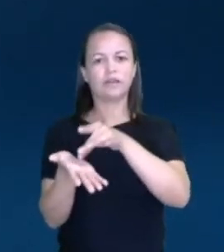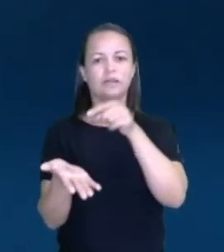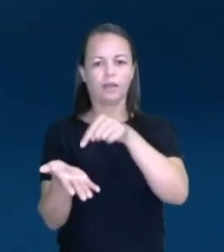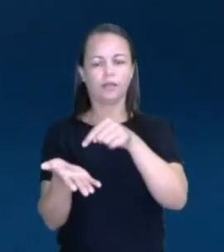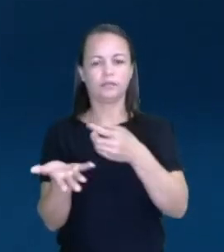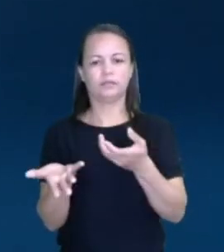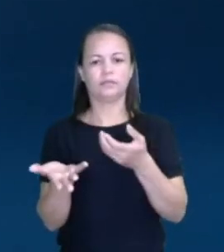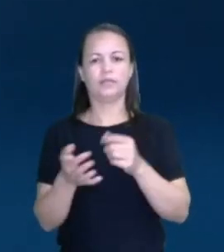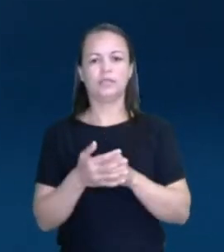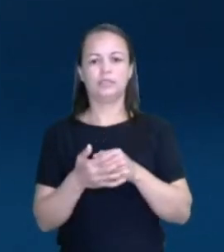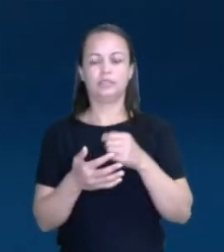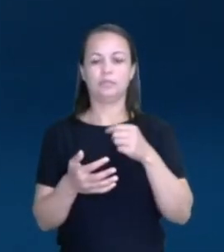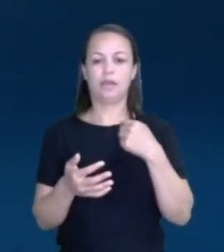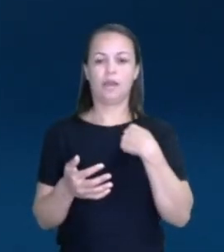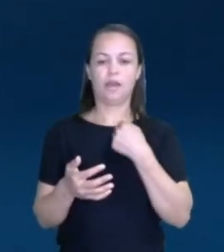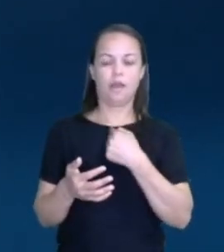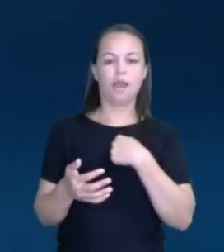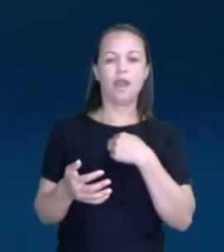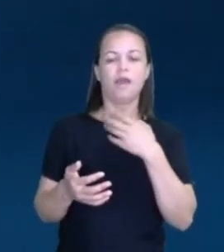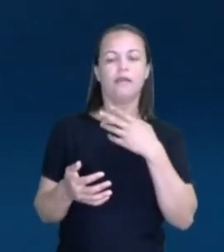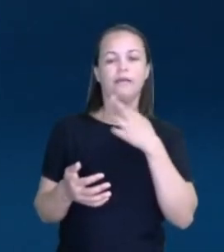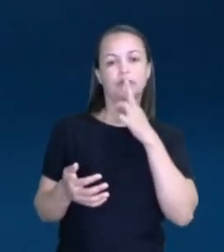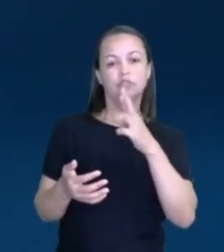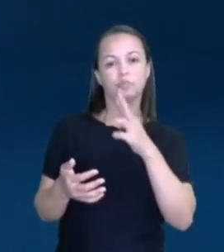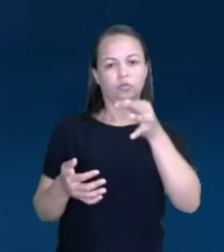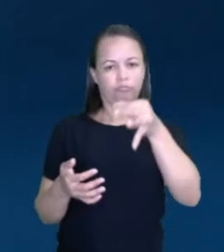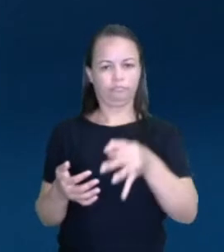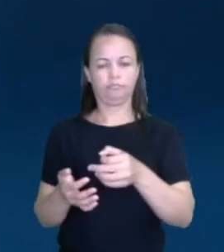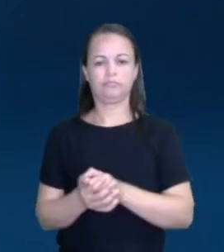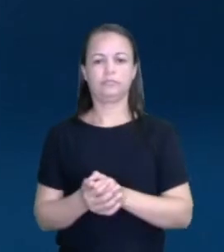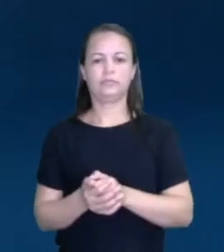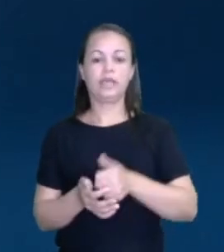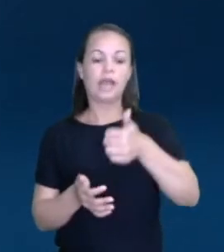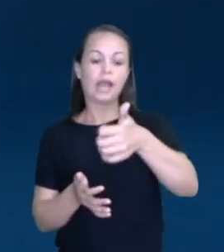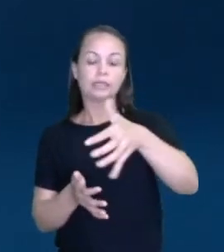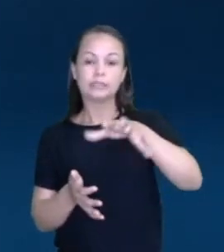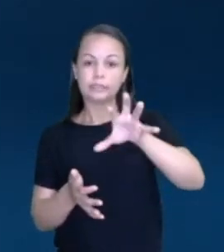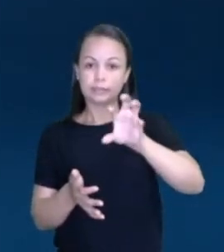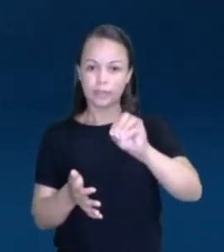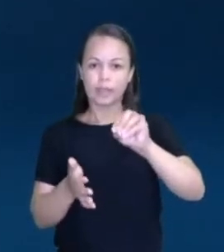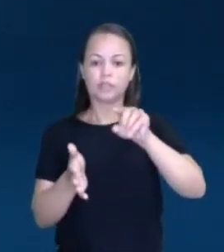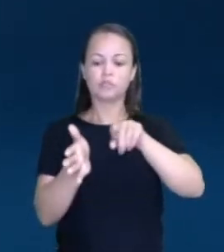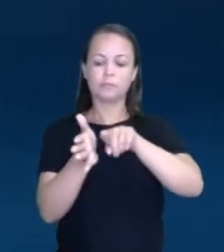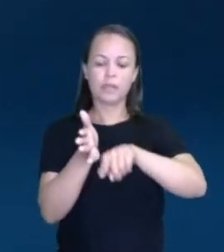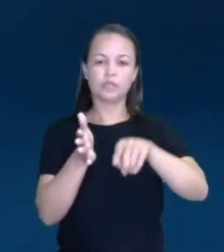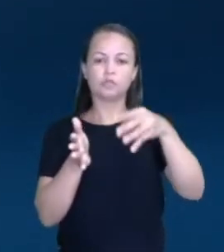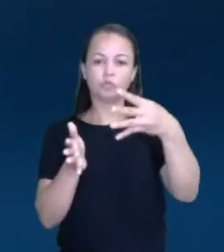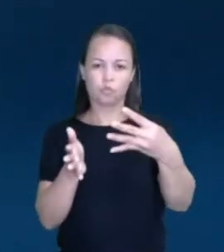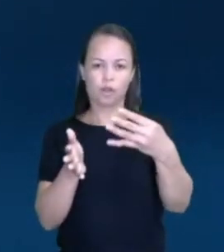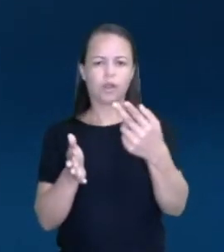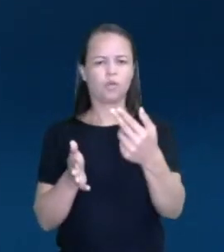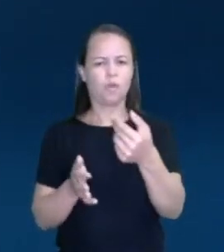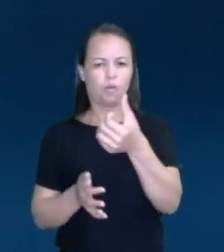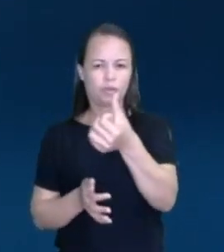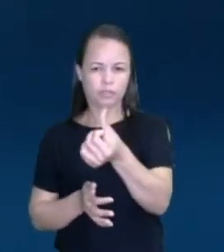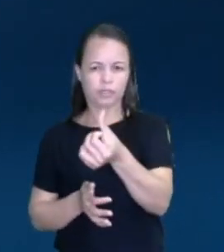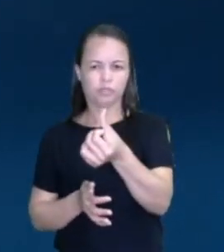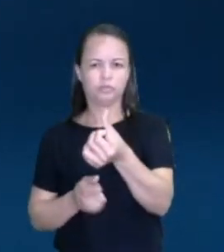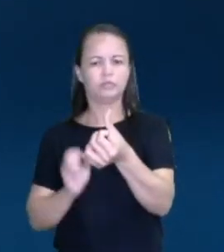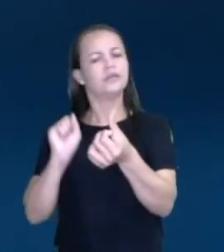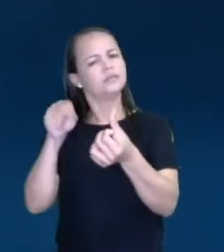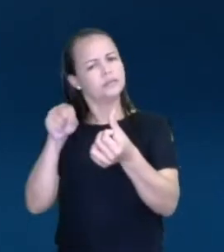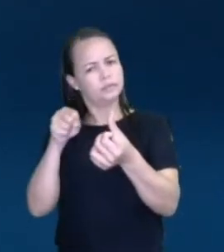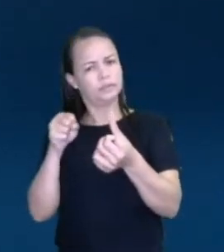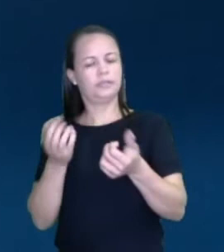e se a minha resposta está certa? 10 menos 4 é igual a 6? Sim. Então